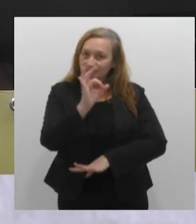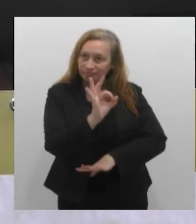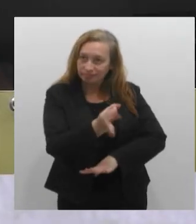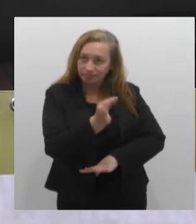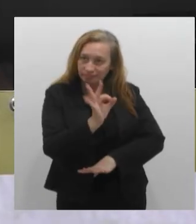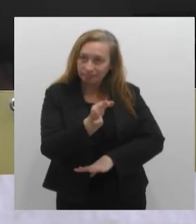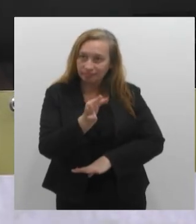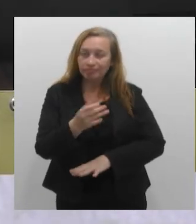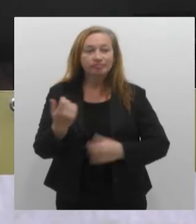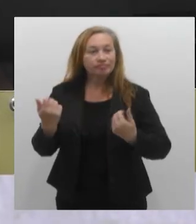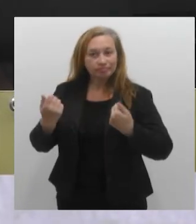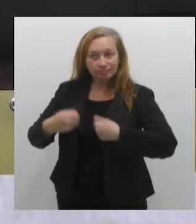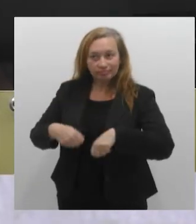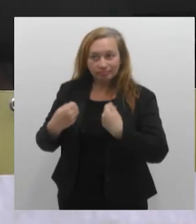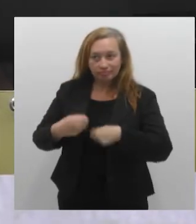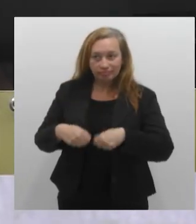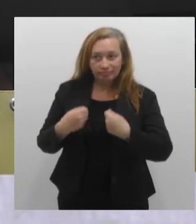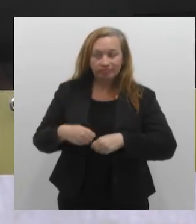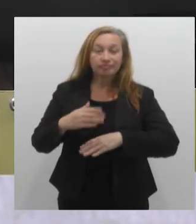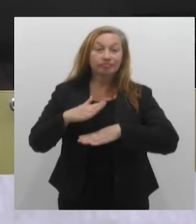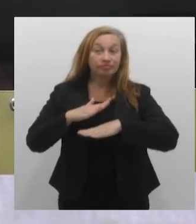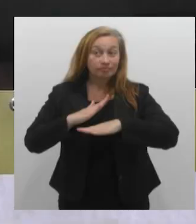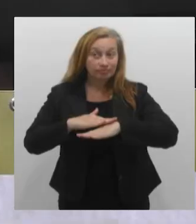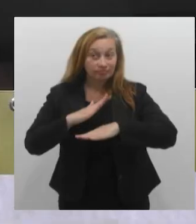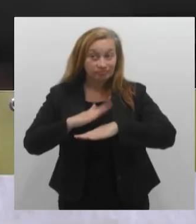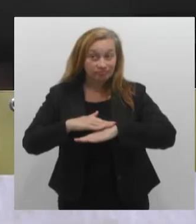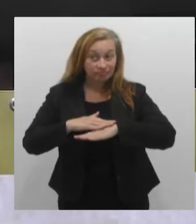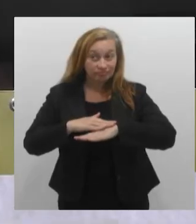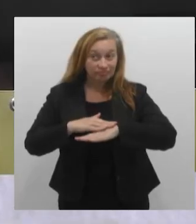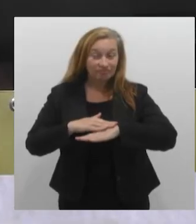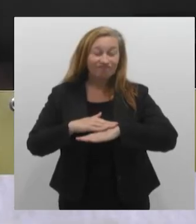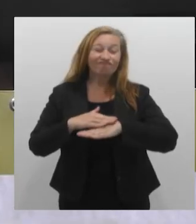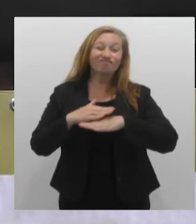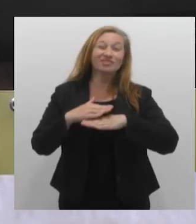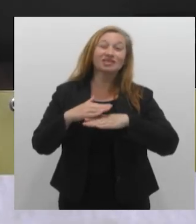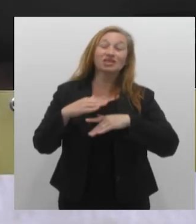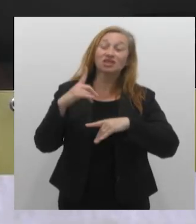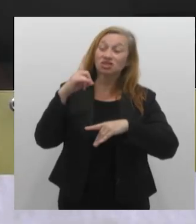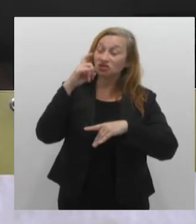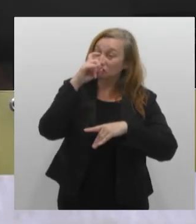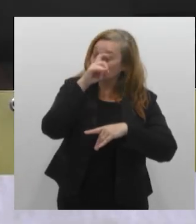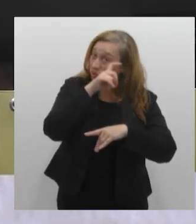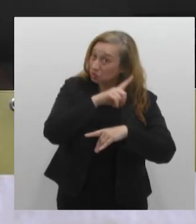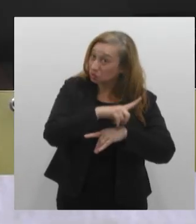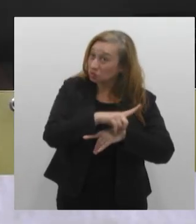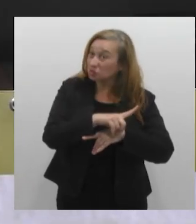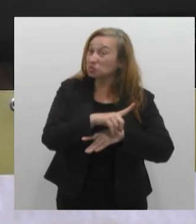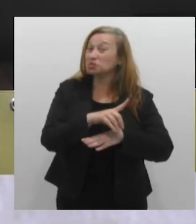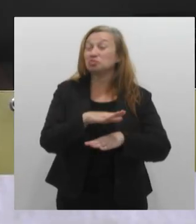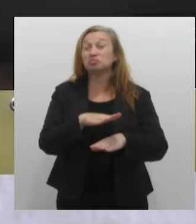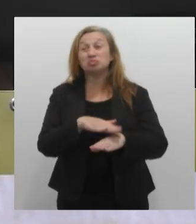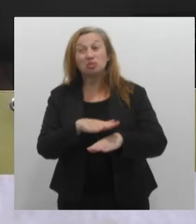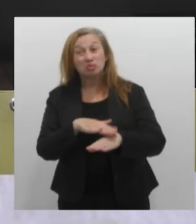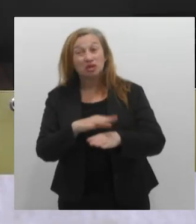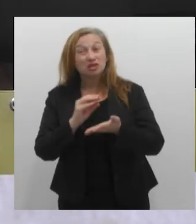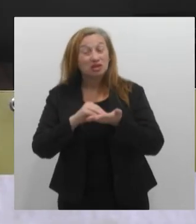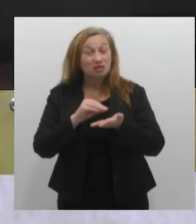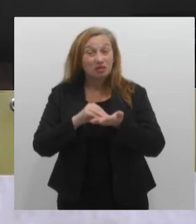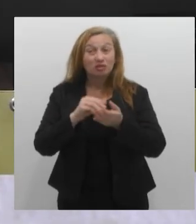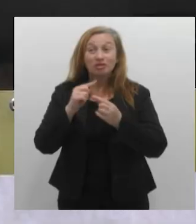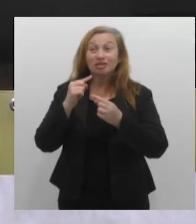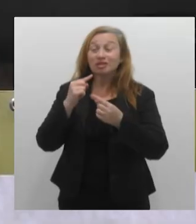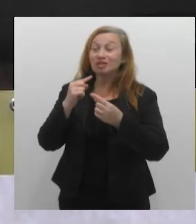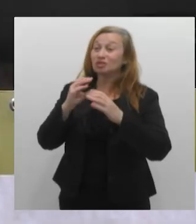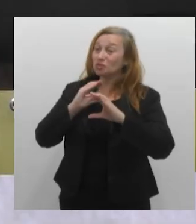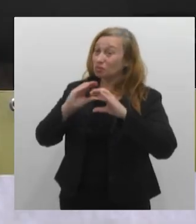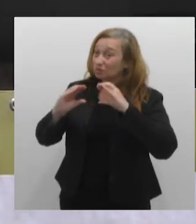tão necessária a um tempo de muitas polarizações e em muitos momentos de falta de diálogo, e